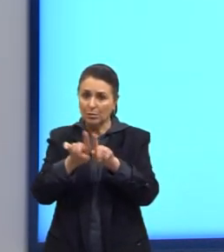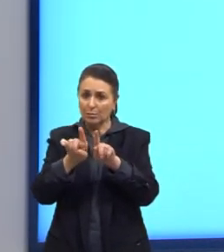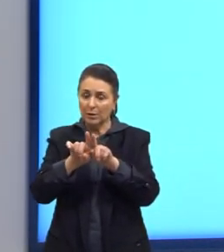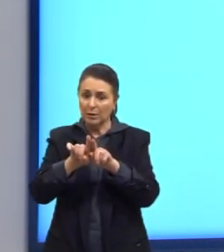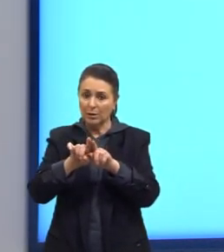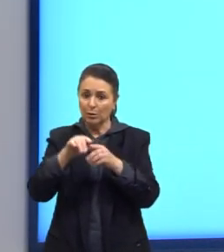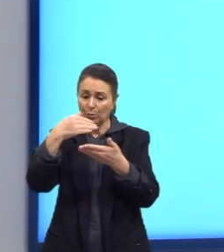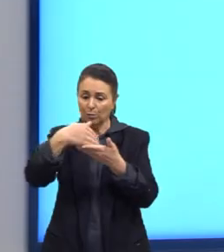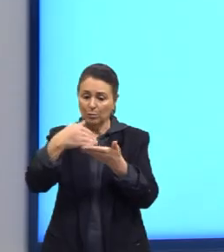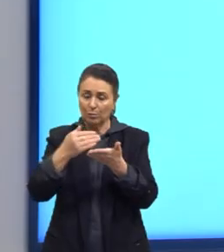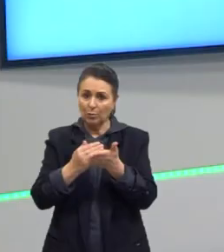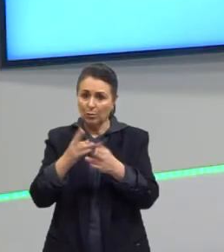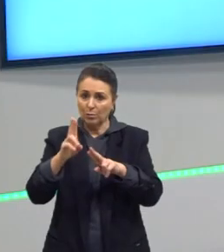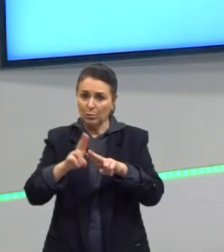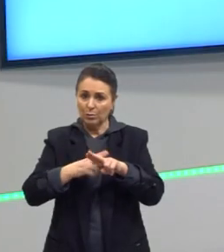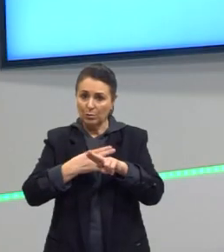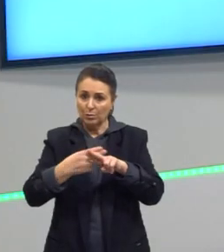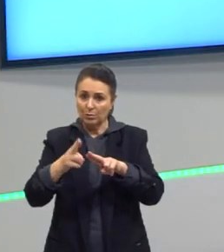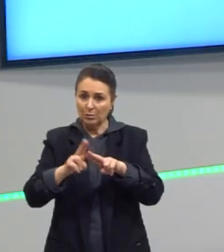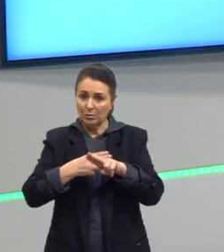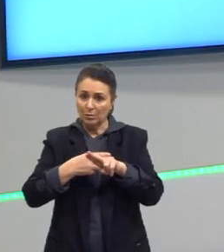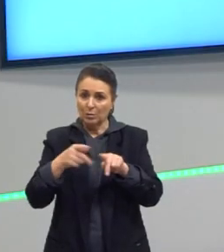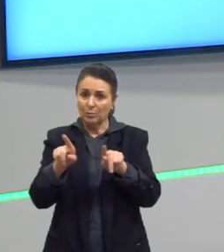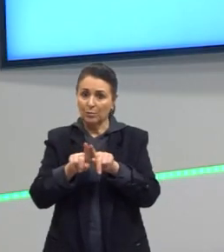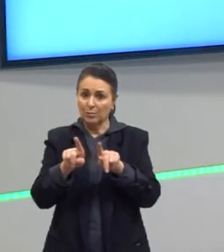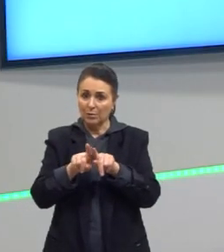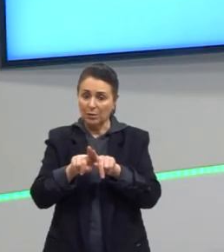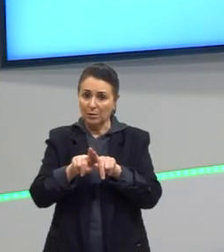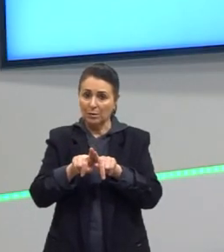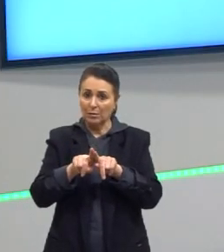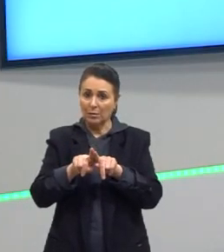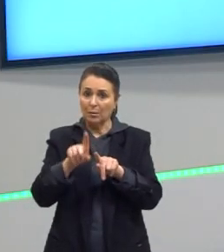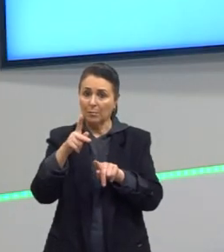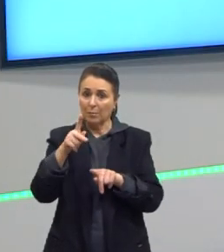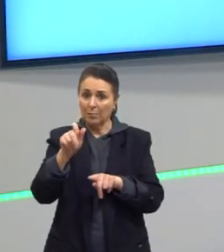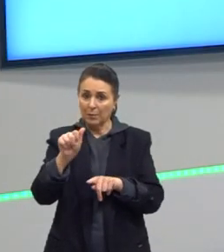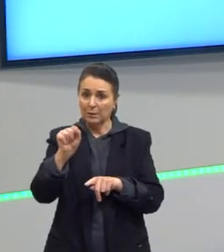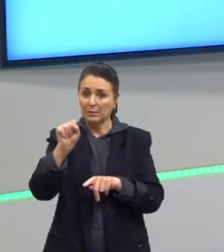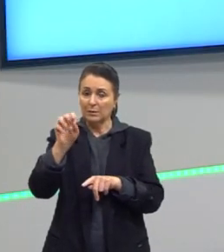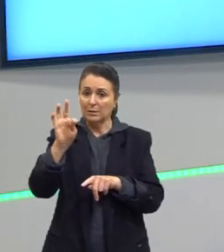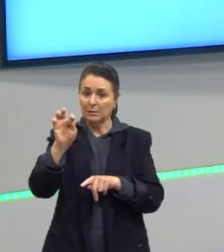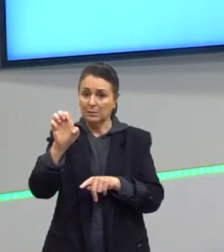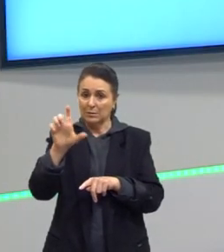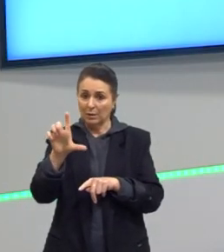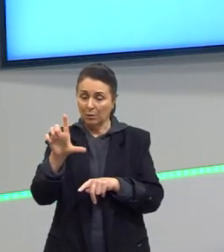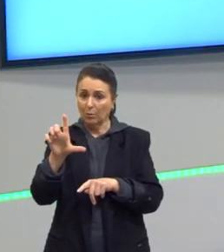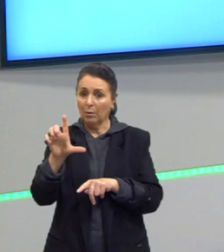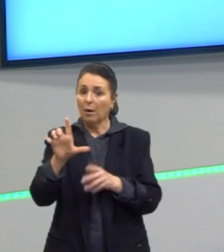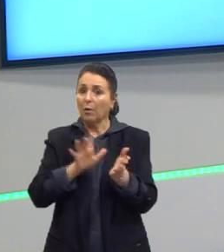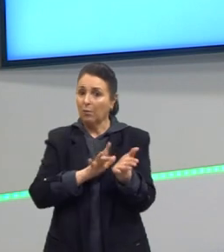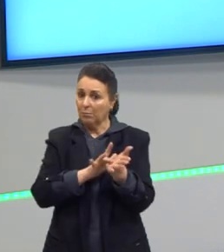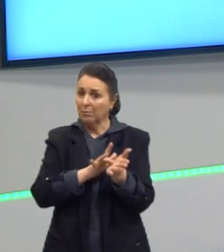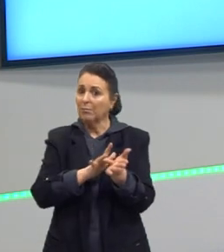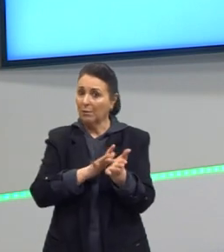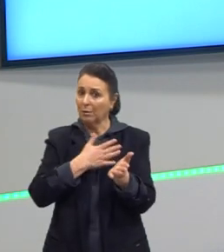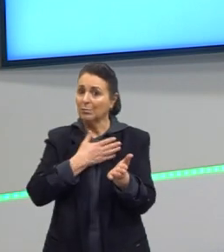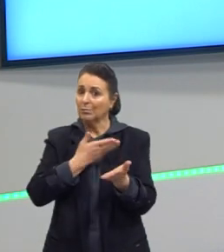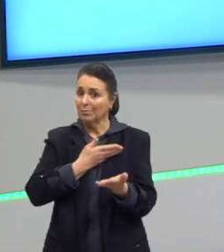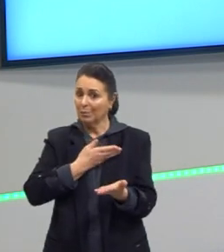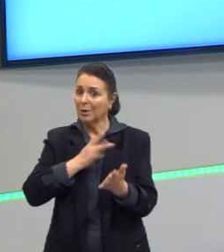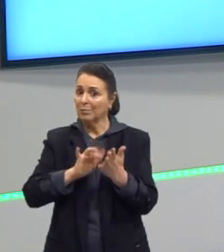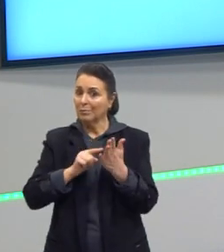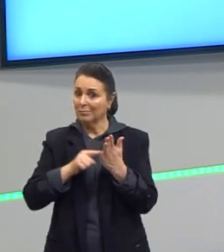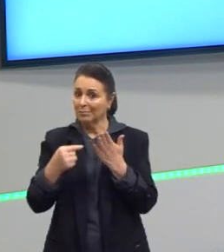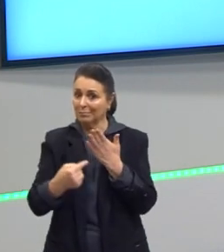porque pastel também é um heterossemantico é uma é um falso amigo porque na realidade